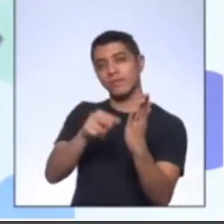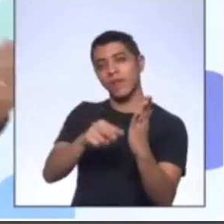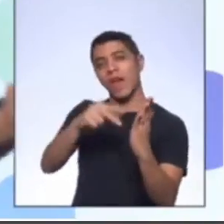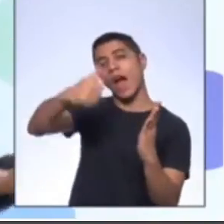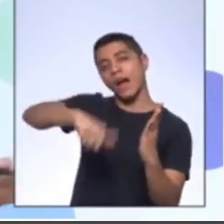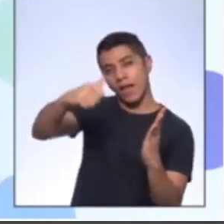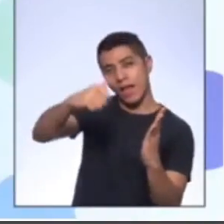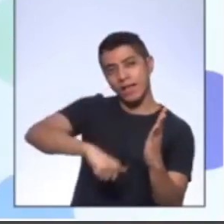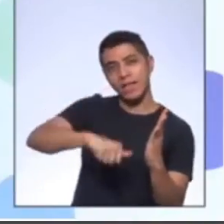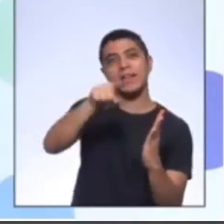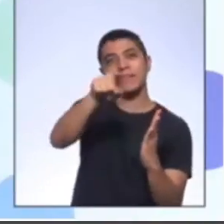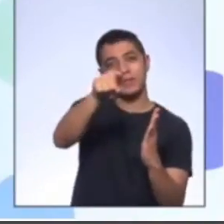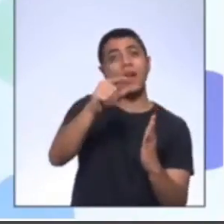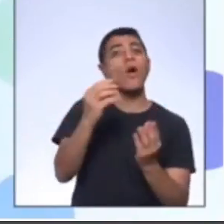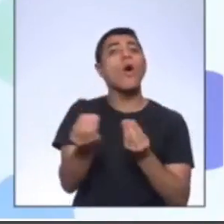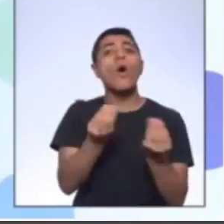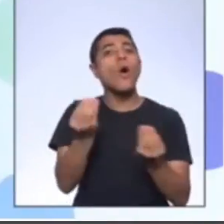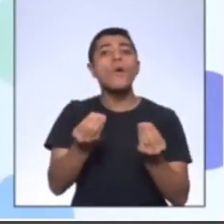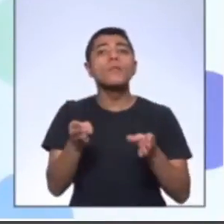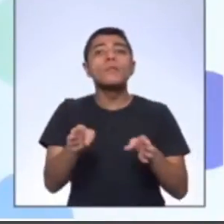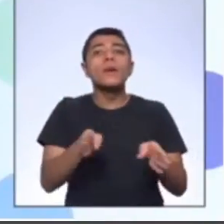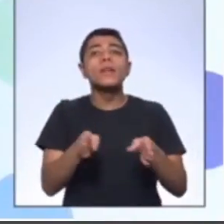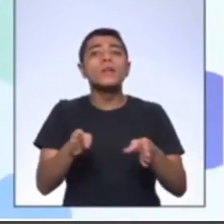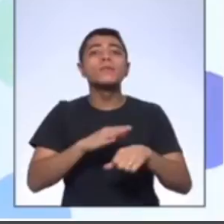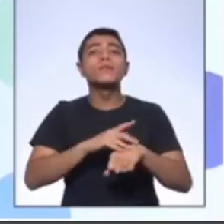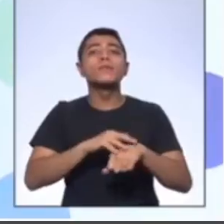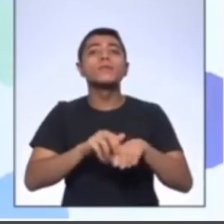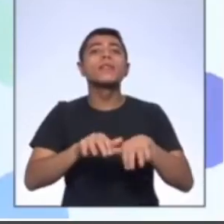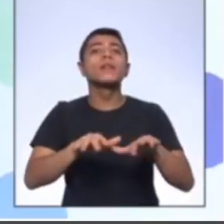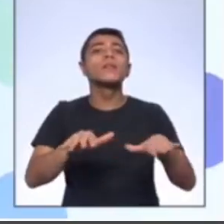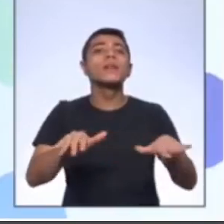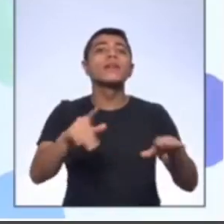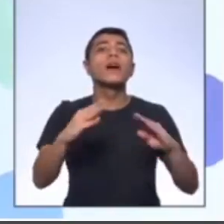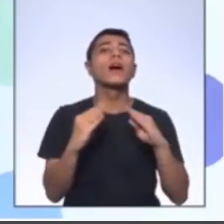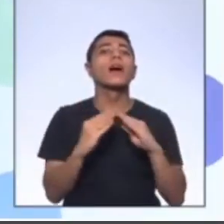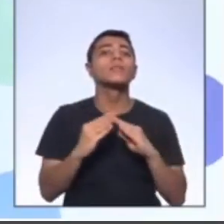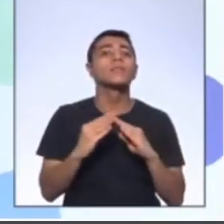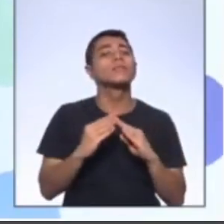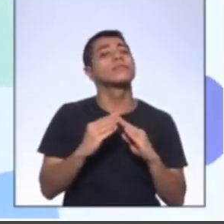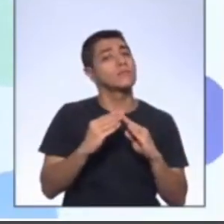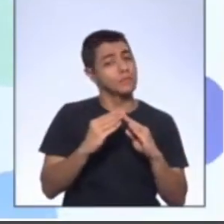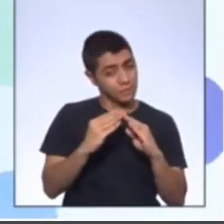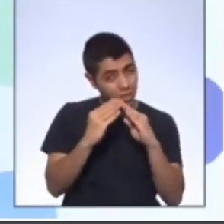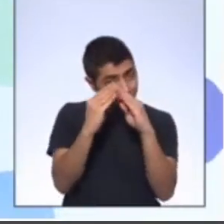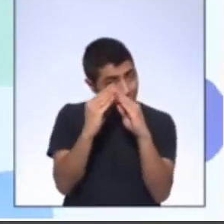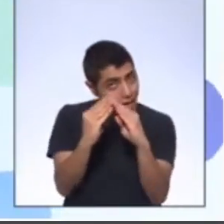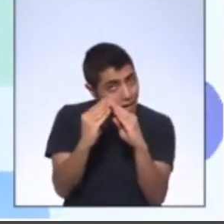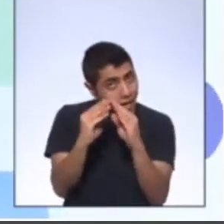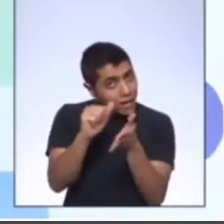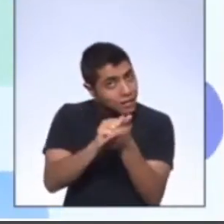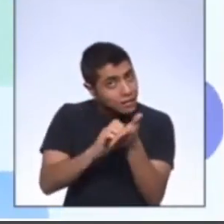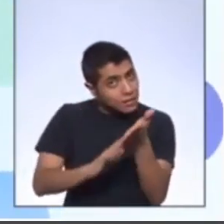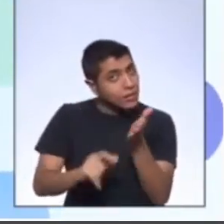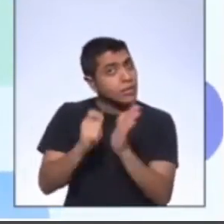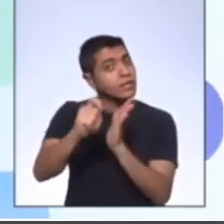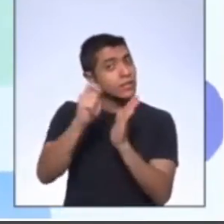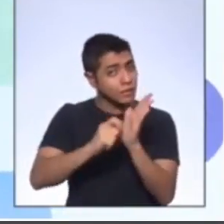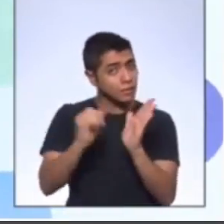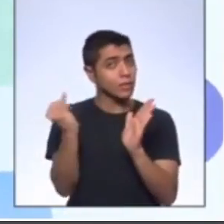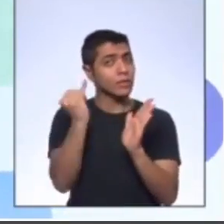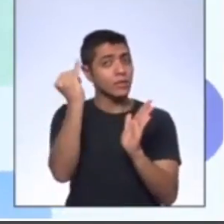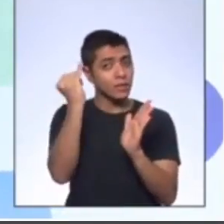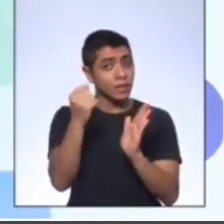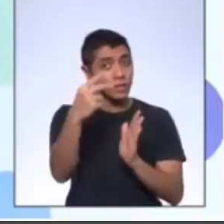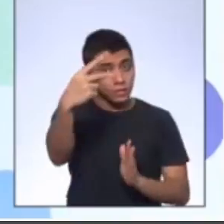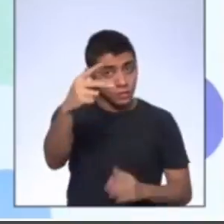que vocês passaram aqui dos dois filhos de pandemia tá então importante tentar fazer as atividades tirar dúvidas com os professores de